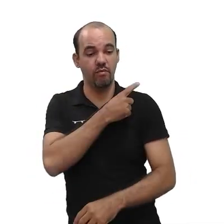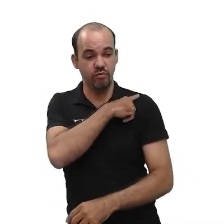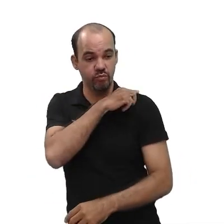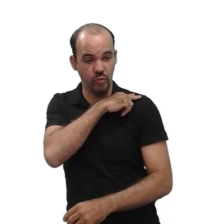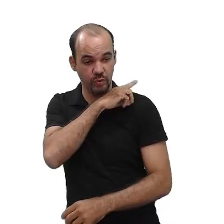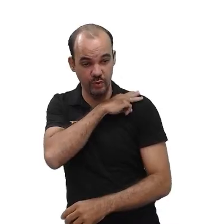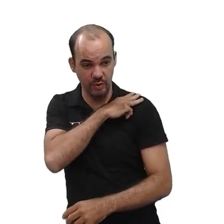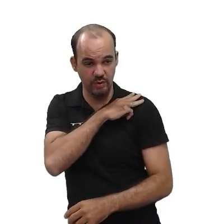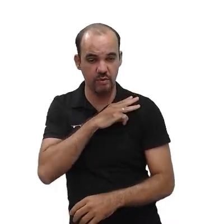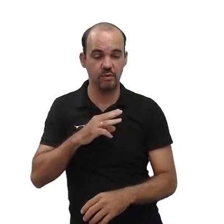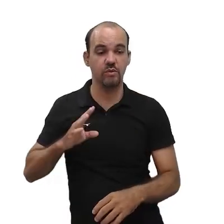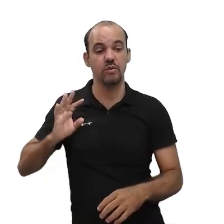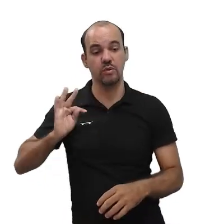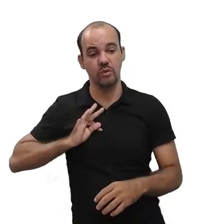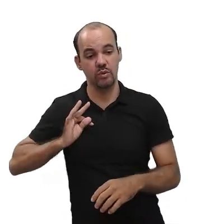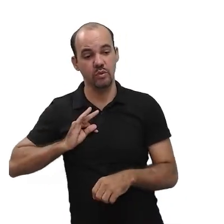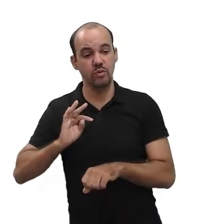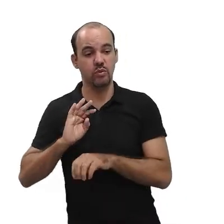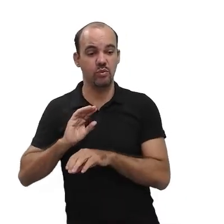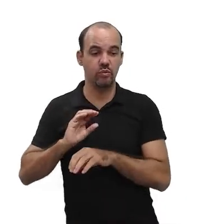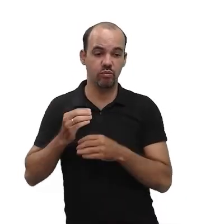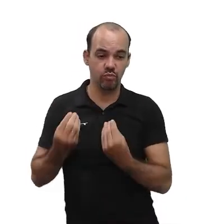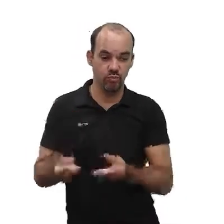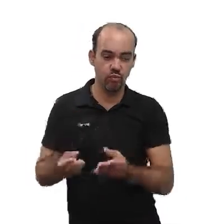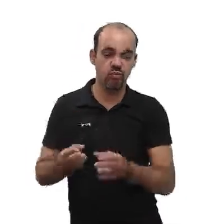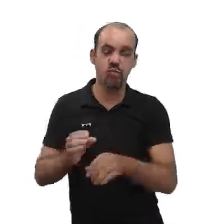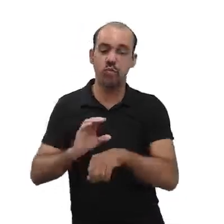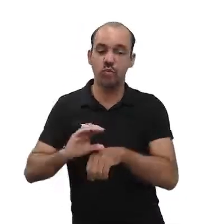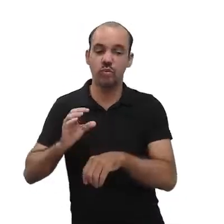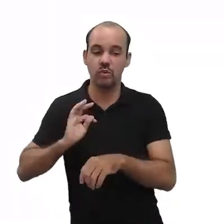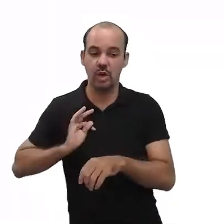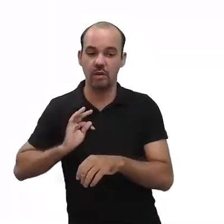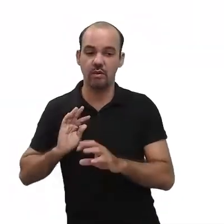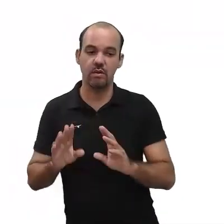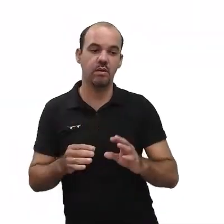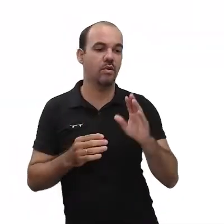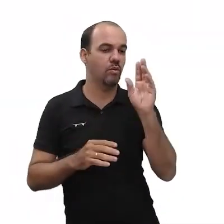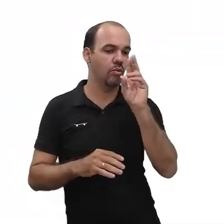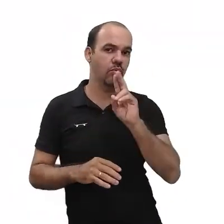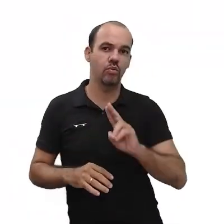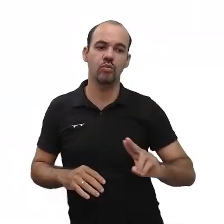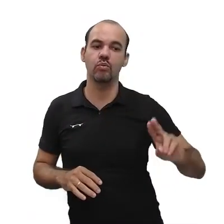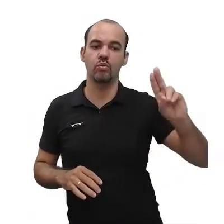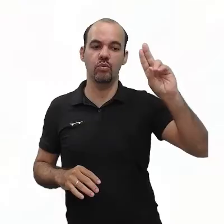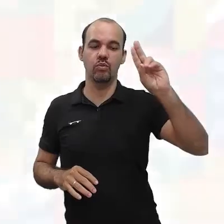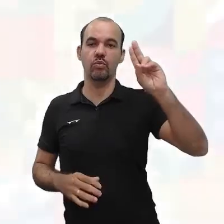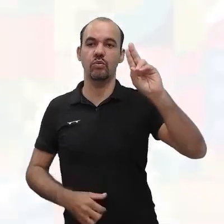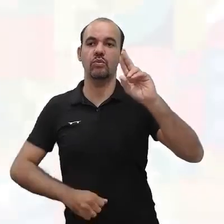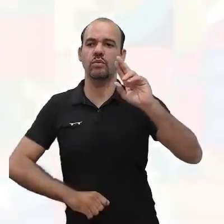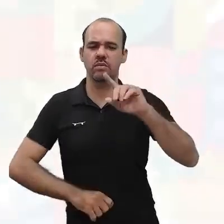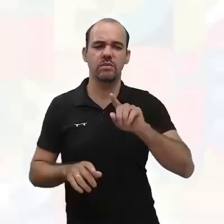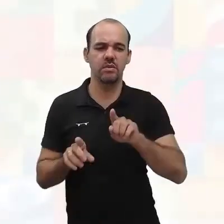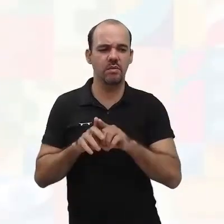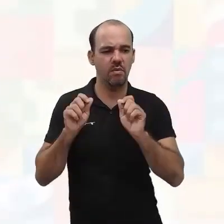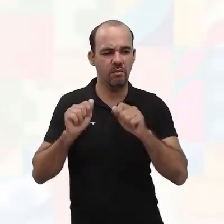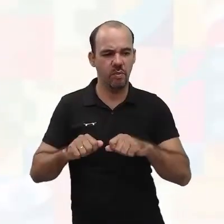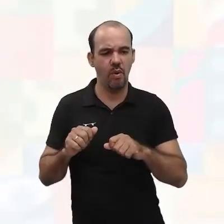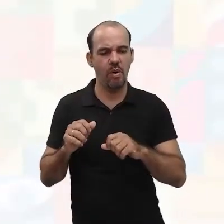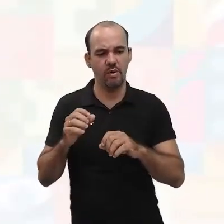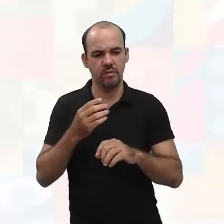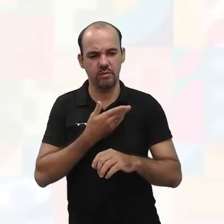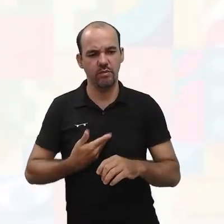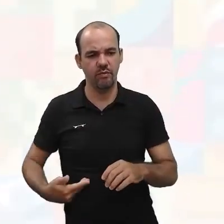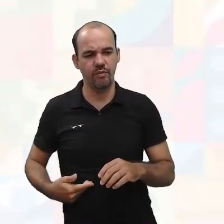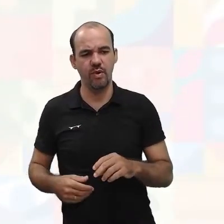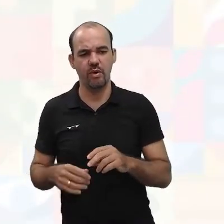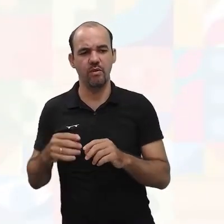ensino técnico, Cefet e FPE. Está claro isso? E isso, como eu disse, não quer dizer que a União não socorra estados